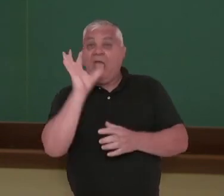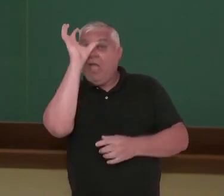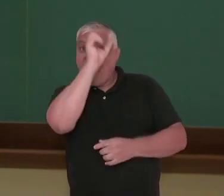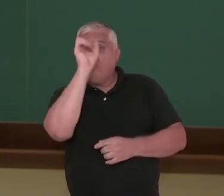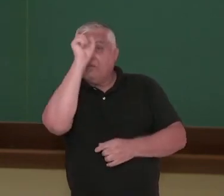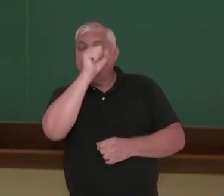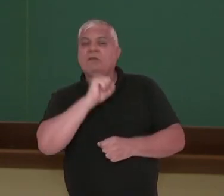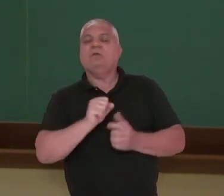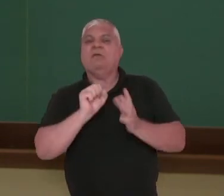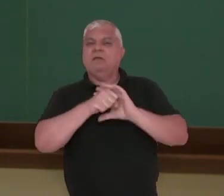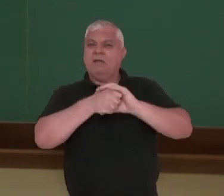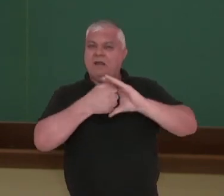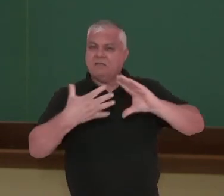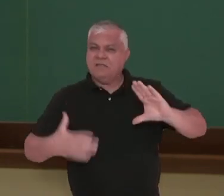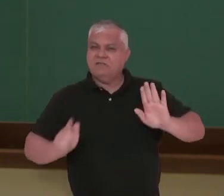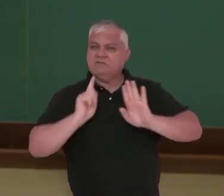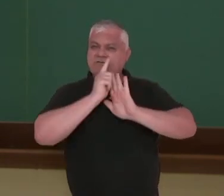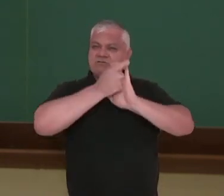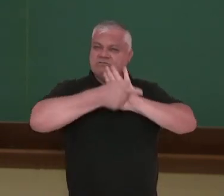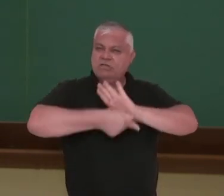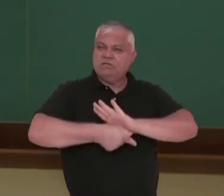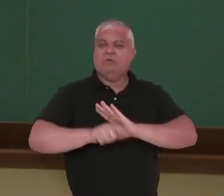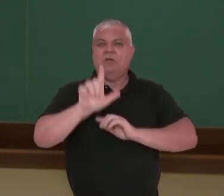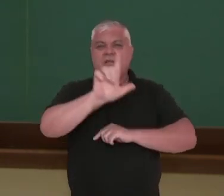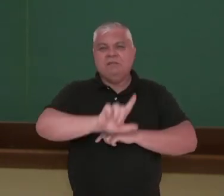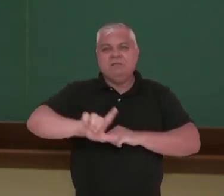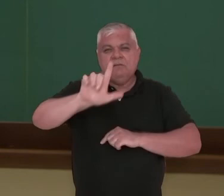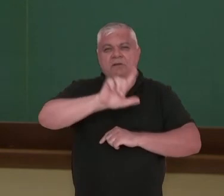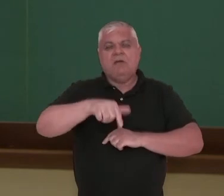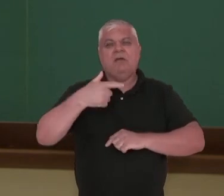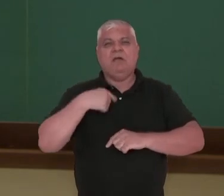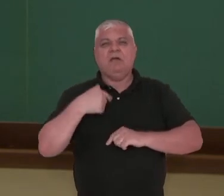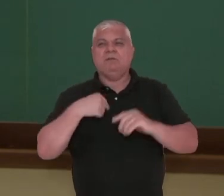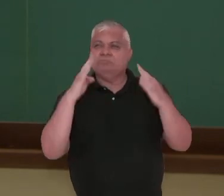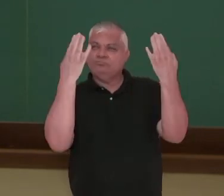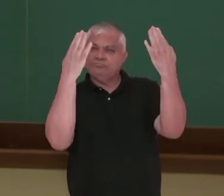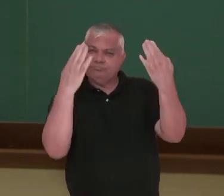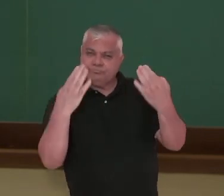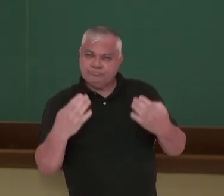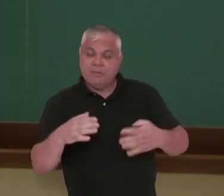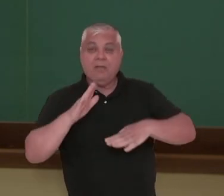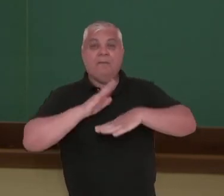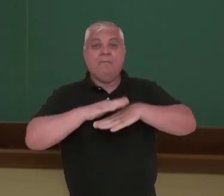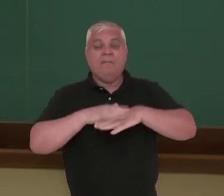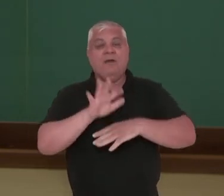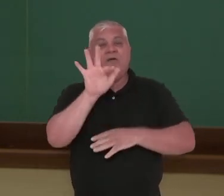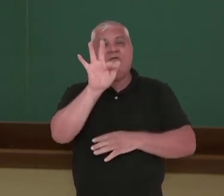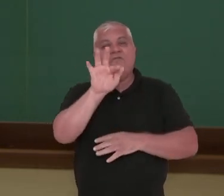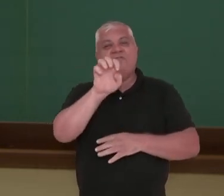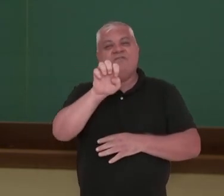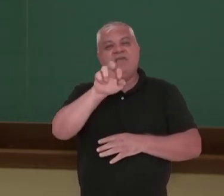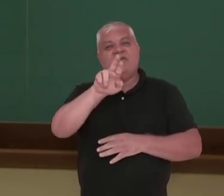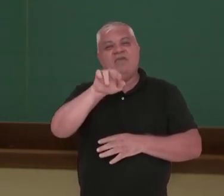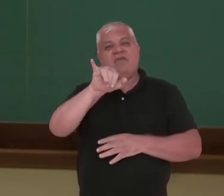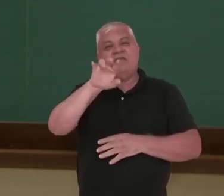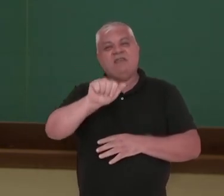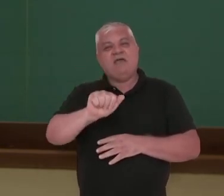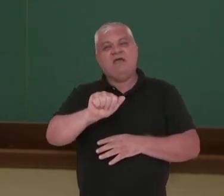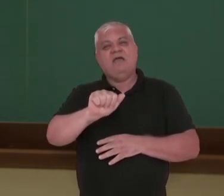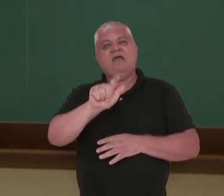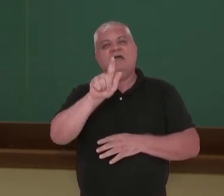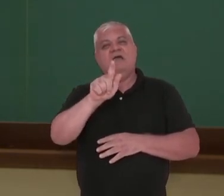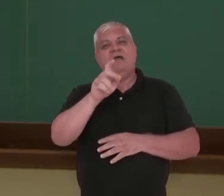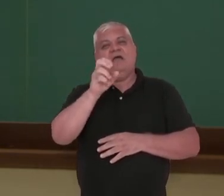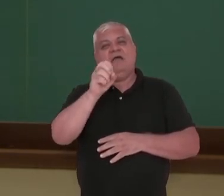Conhecemos características dos gêneros literários, analisamos um poema do escritor Ferreira Goulart. Observe o poema